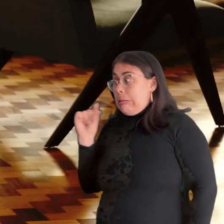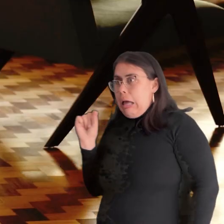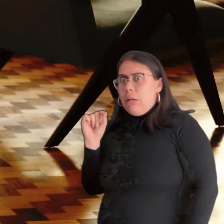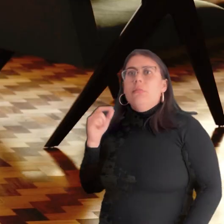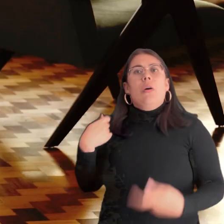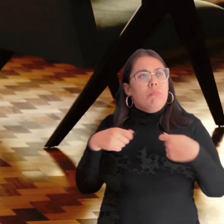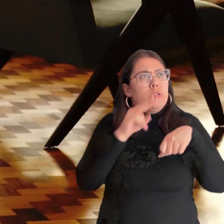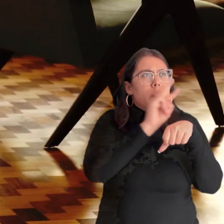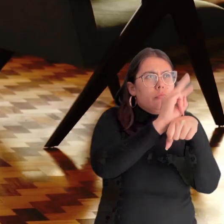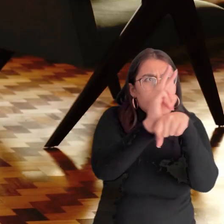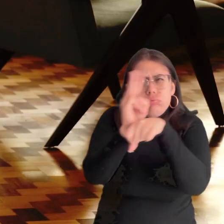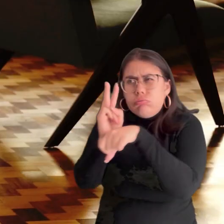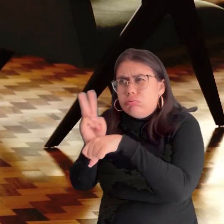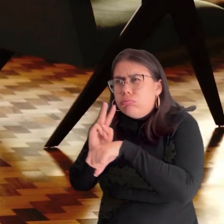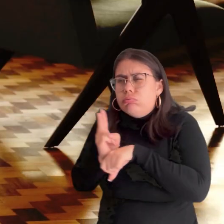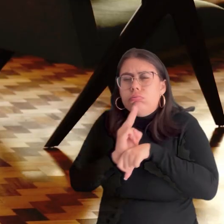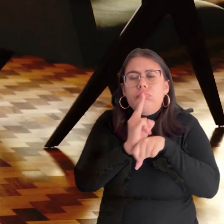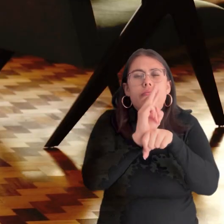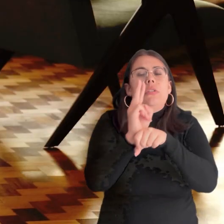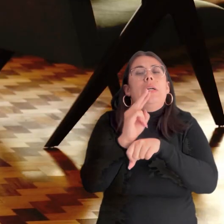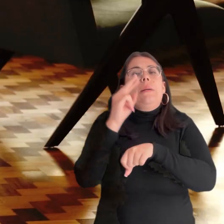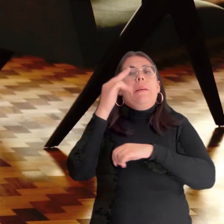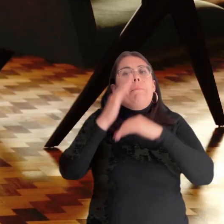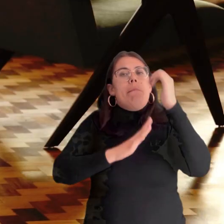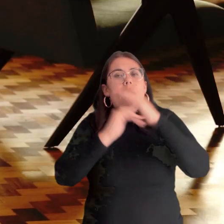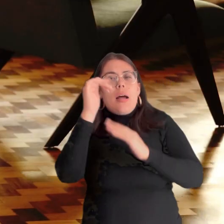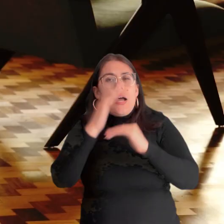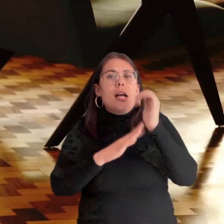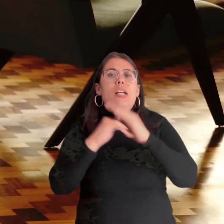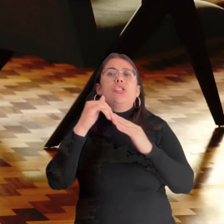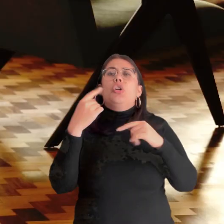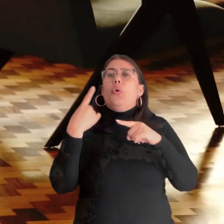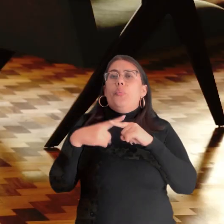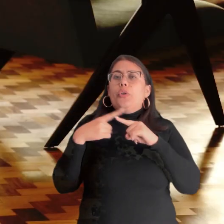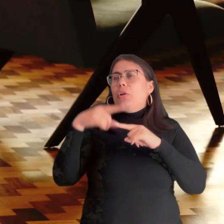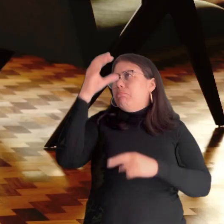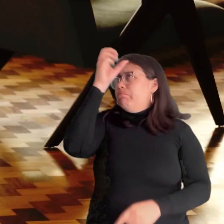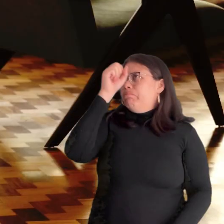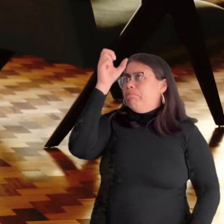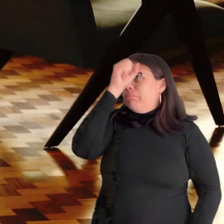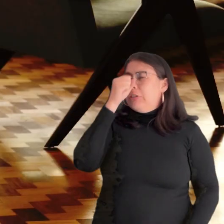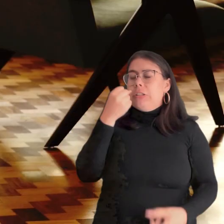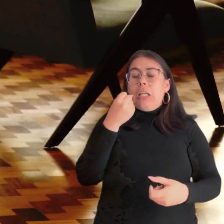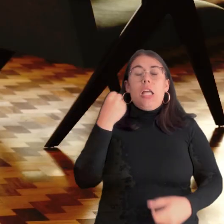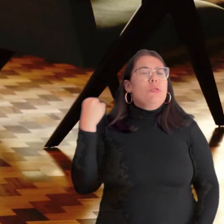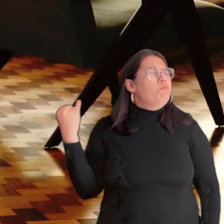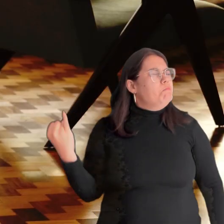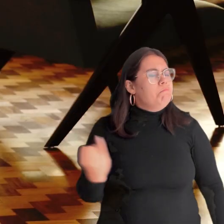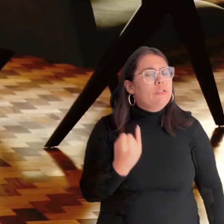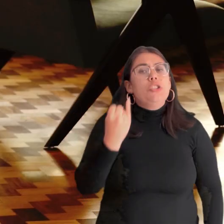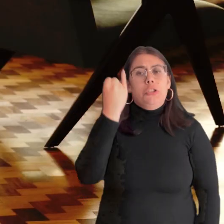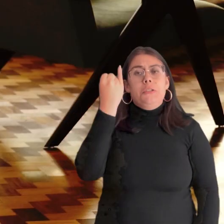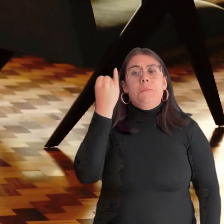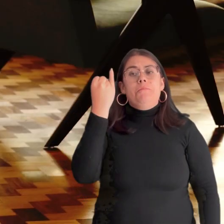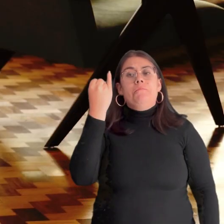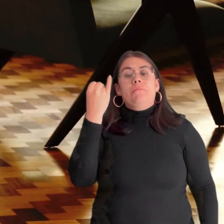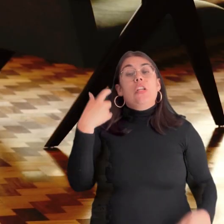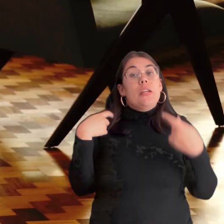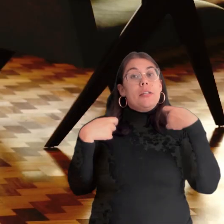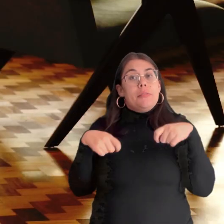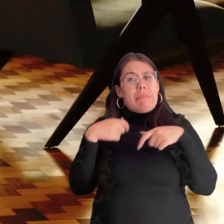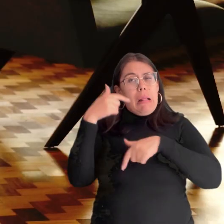aprendizado enorme, não há como pular essa etapa. Então era bastante trabalhoso e a gente foi acompanhando